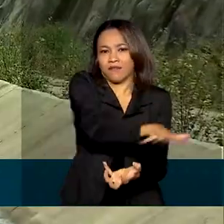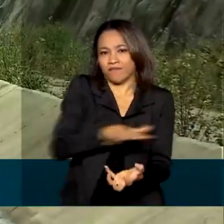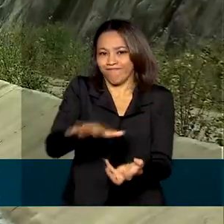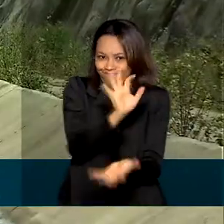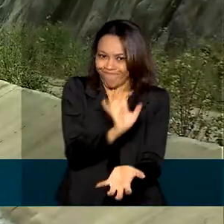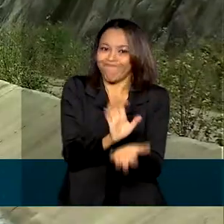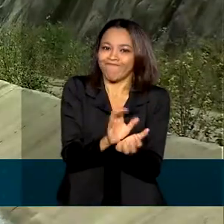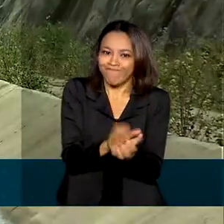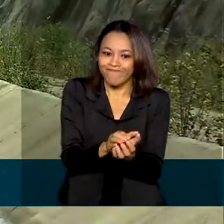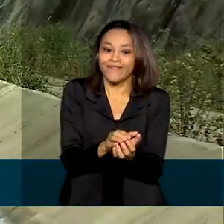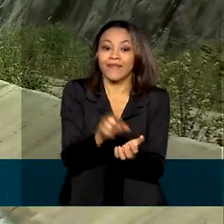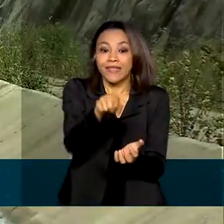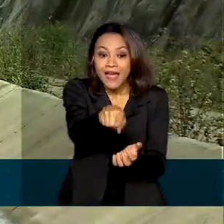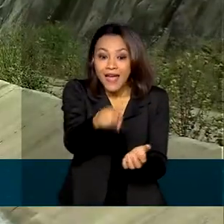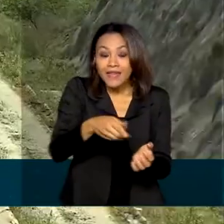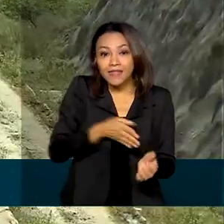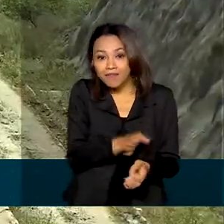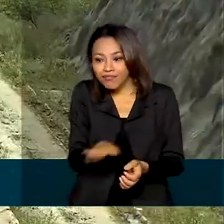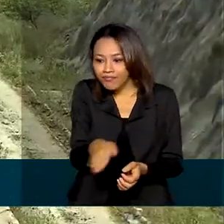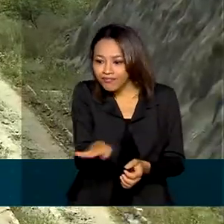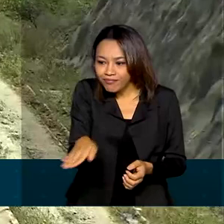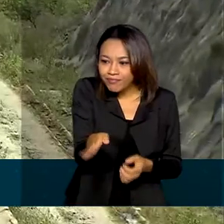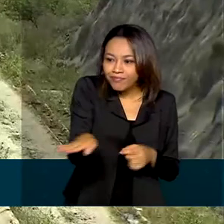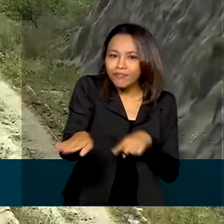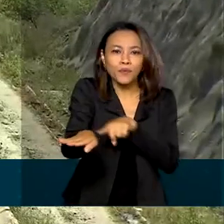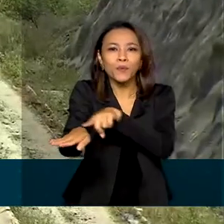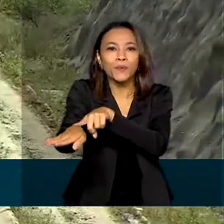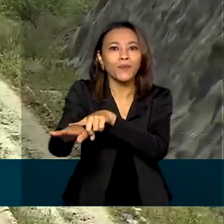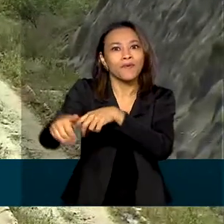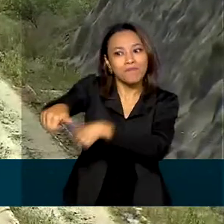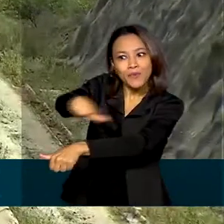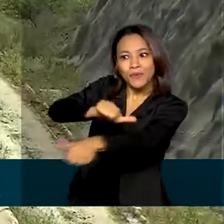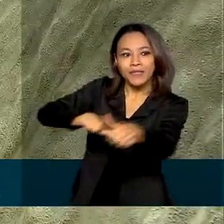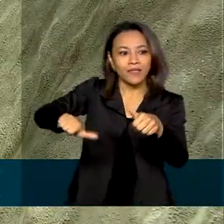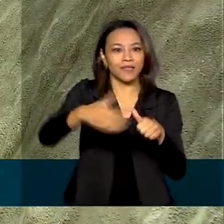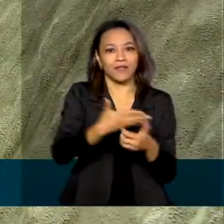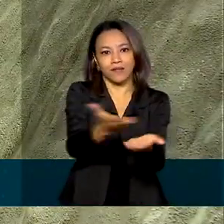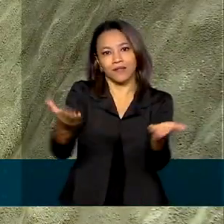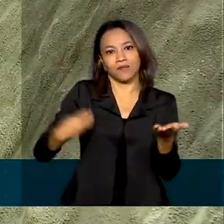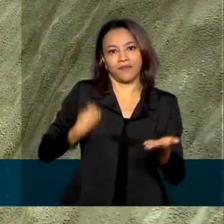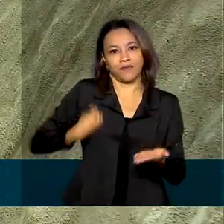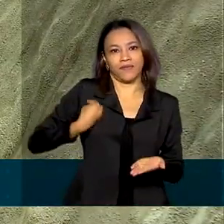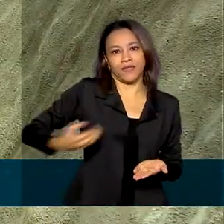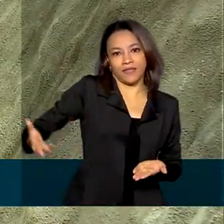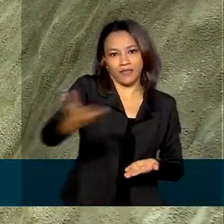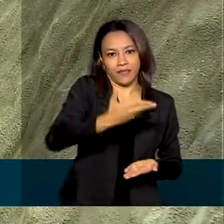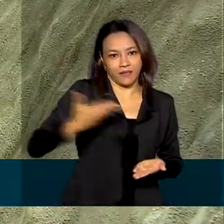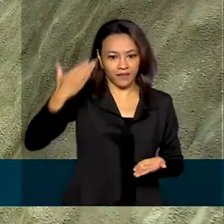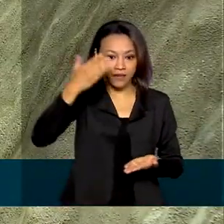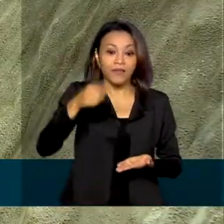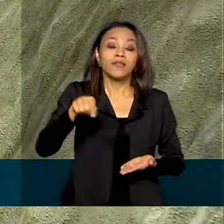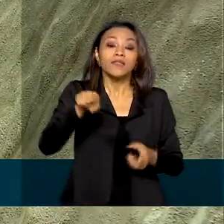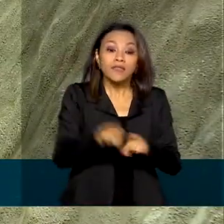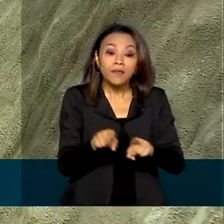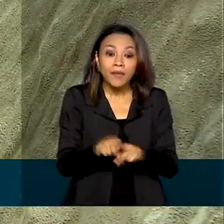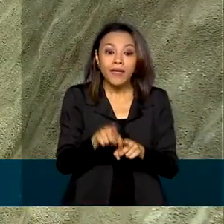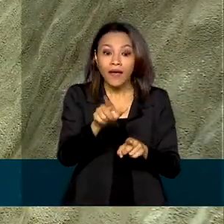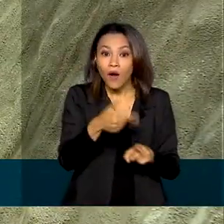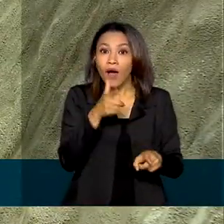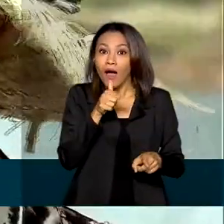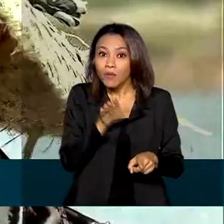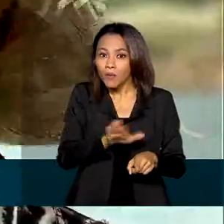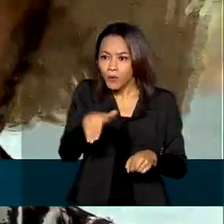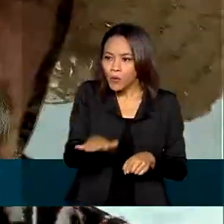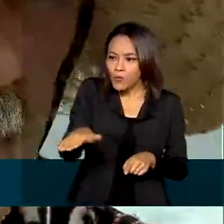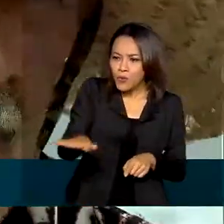aos poucos a integração do Rio São Francisco em transformando a vida da região e junto com as águas que hoje correm pelos canais que